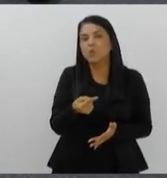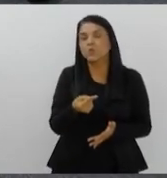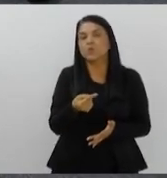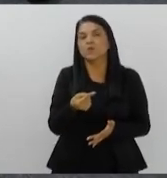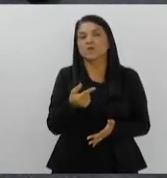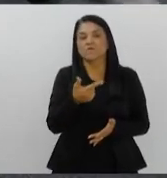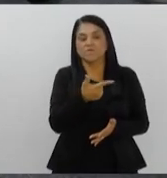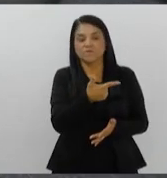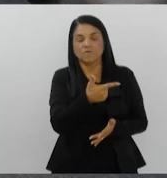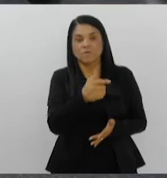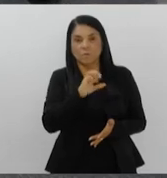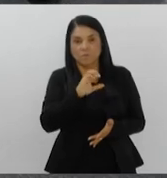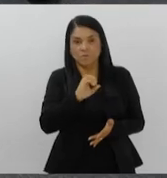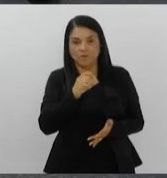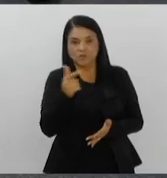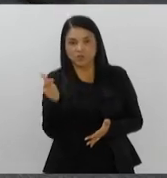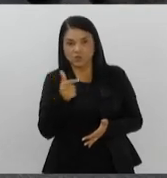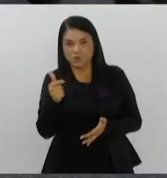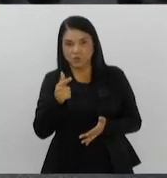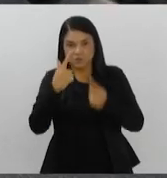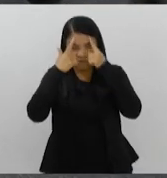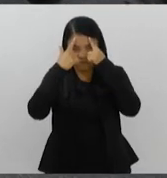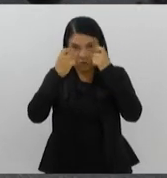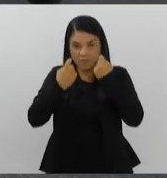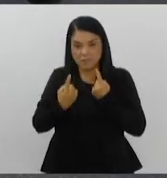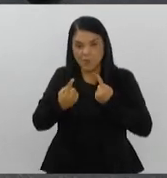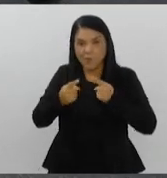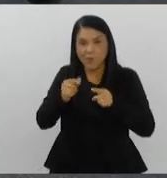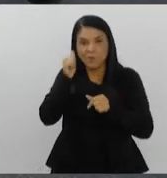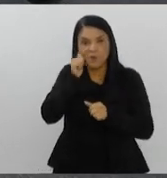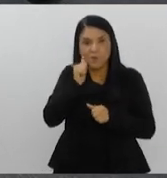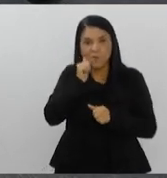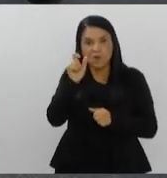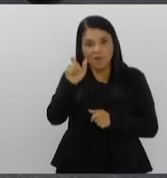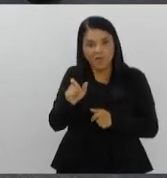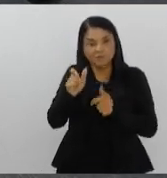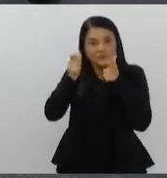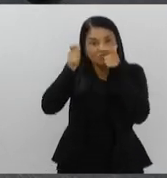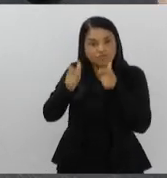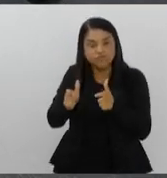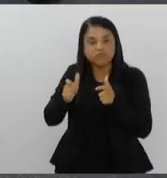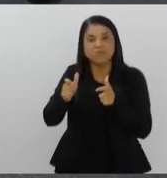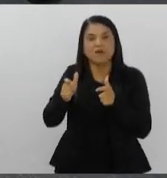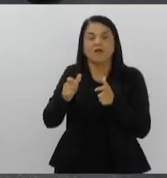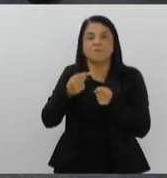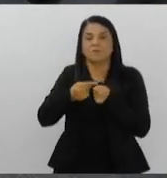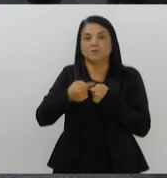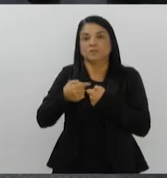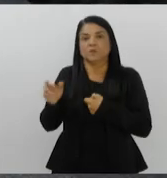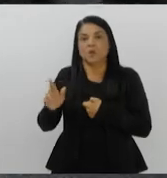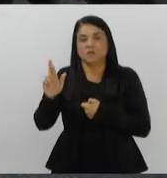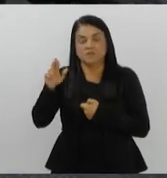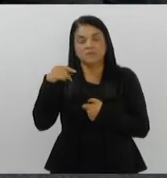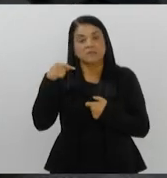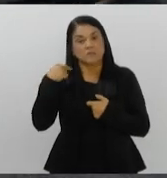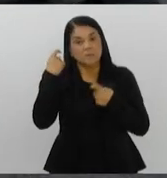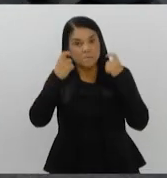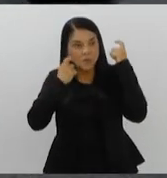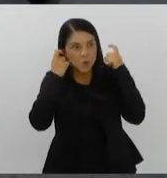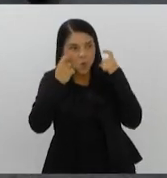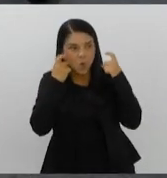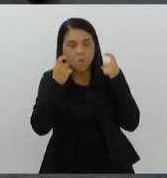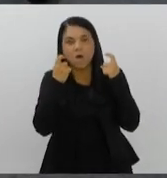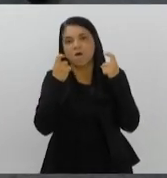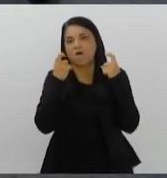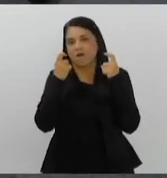de violência contra as mulheres apenas no município de Resende. Então, né, por isso a nossa preocupação, digamos,